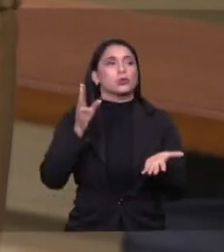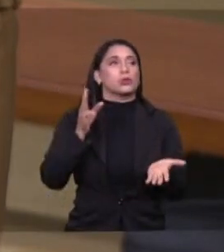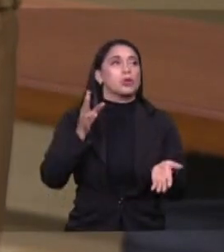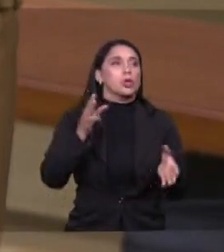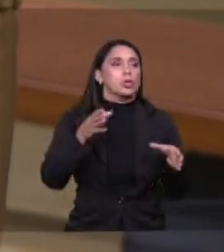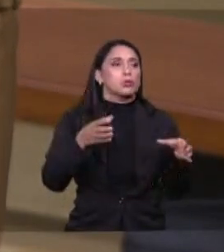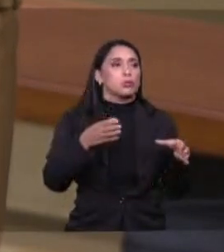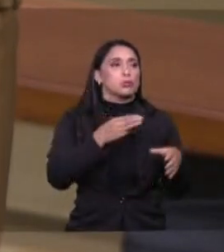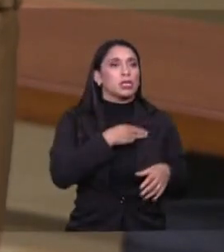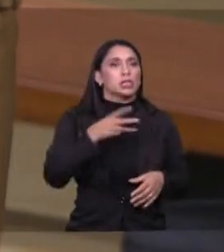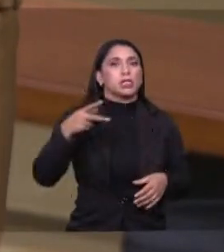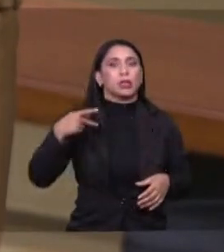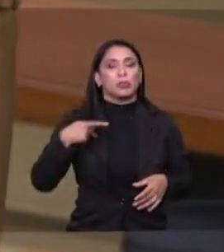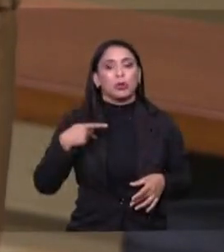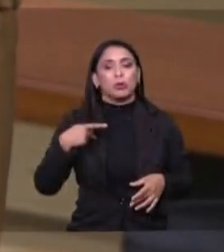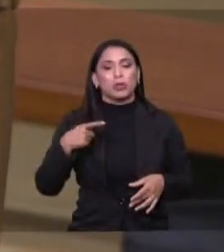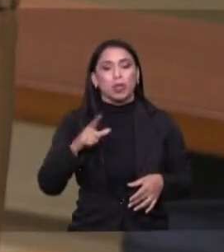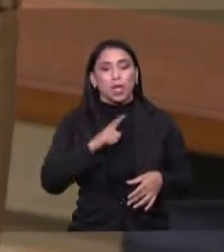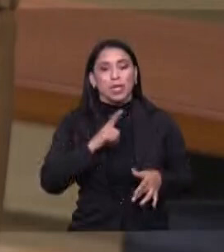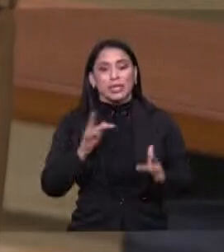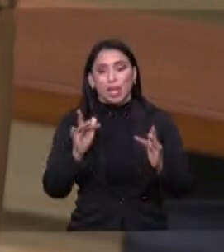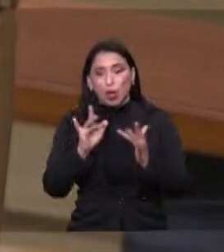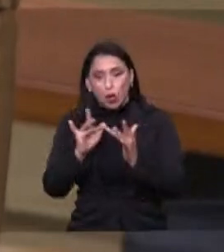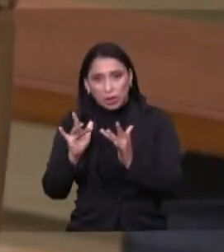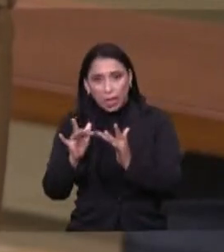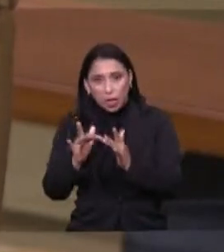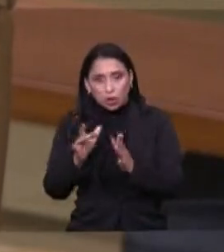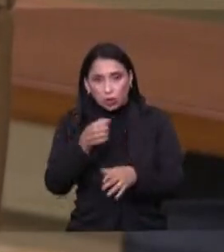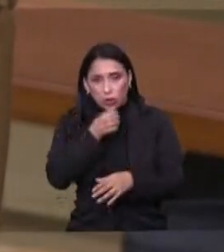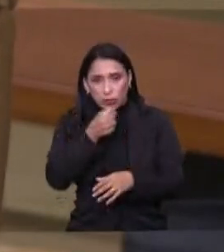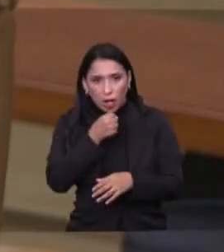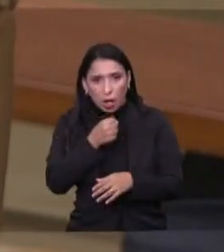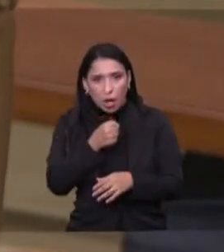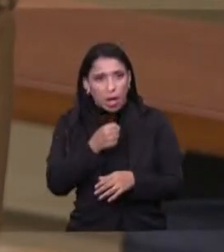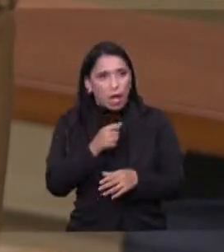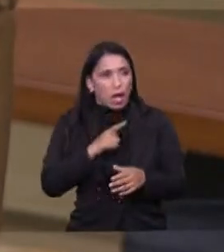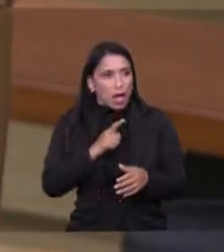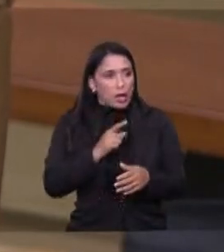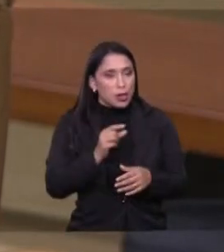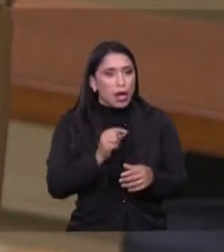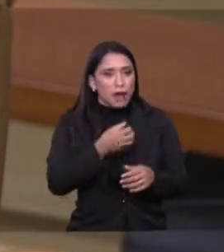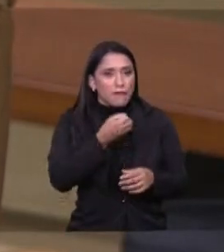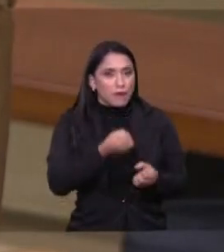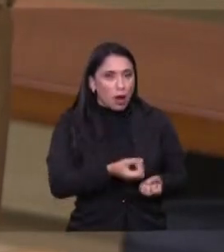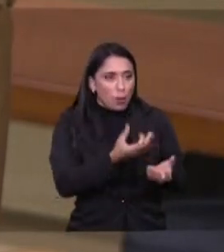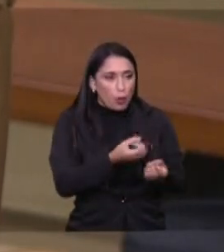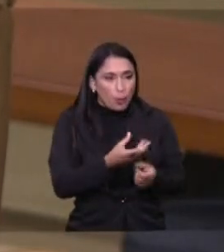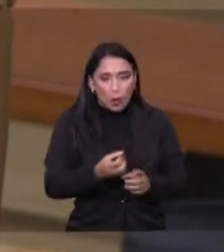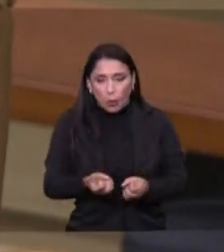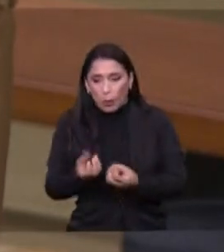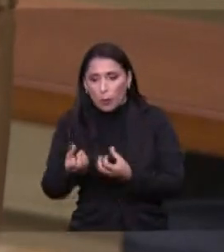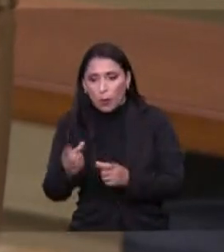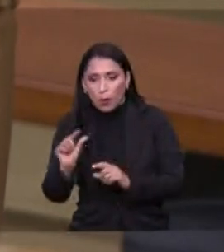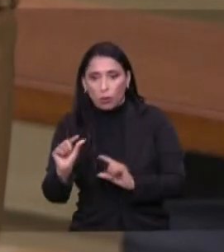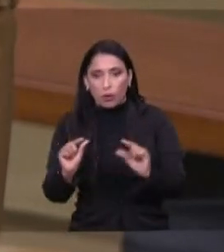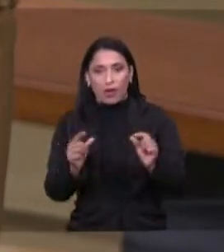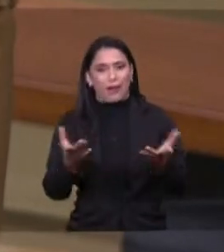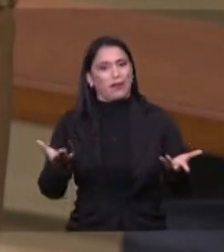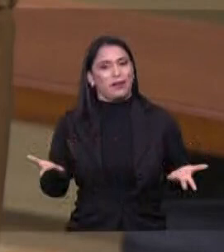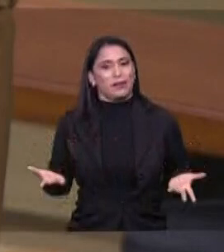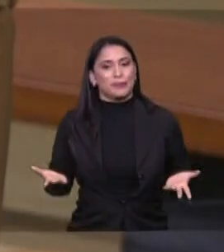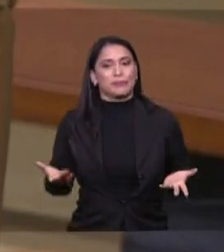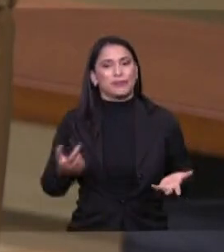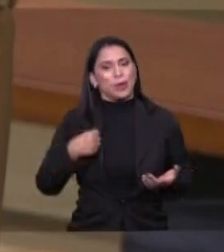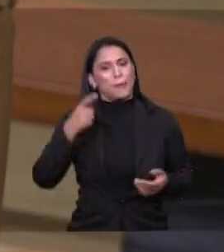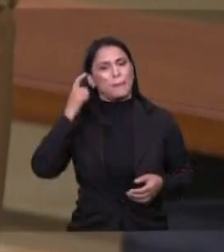Ministério Público que têm contato com jornalistas, eles divulgam uma parte para uma parte para outro. Aqui, e essa me